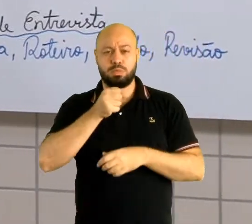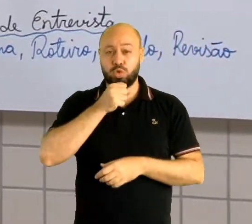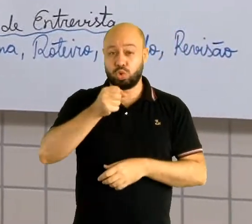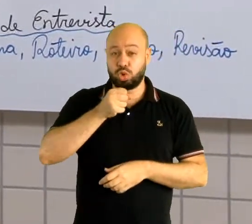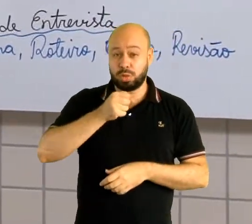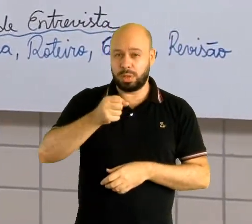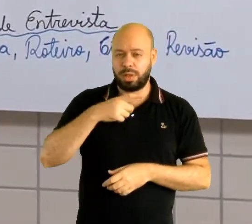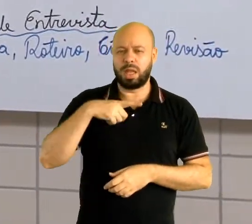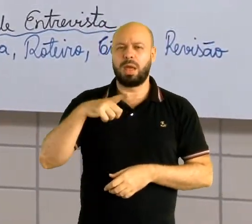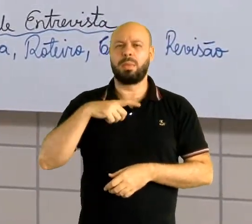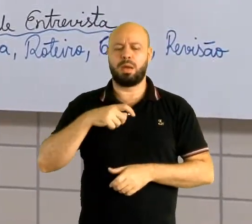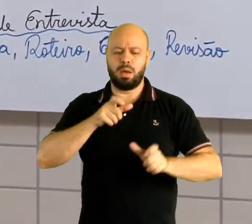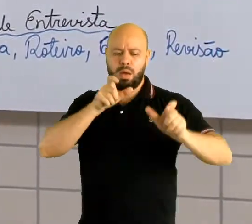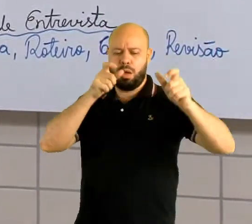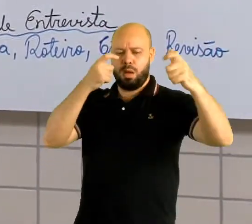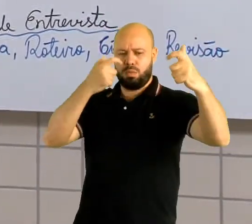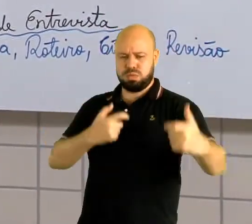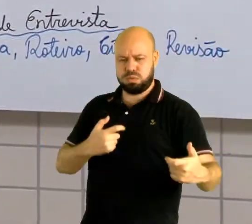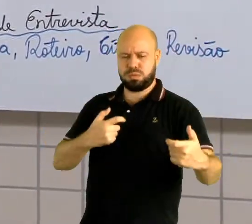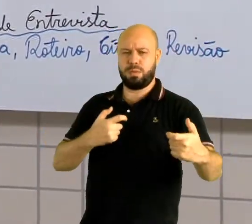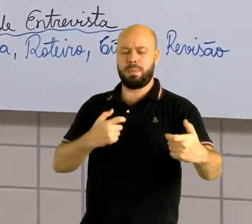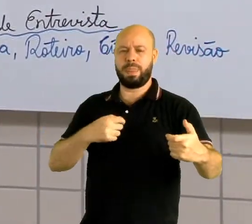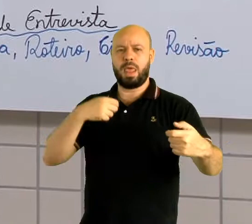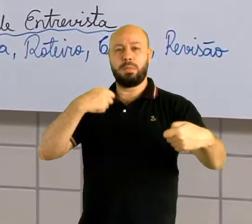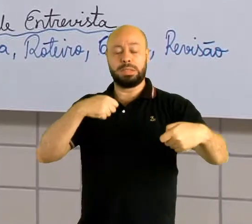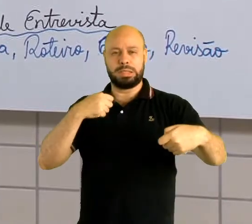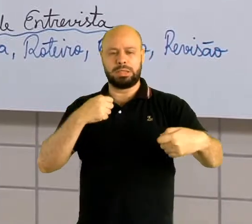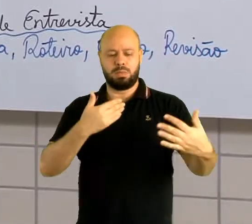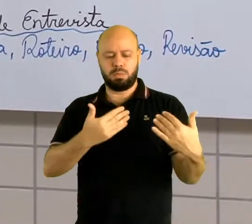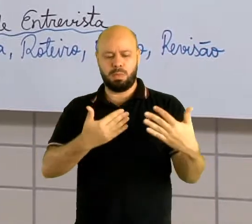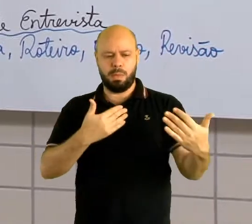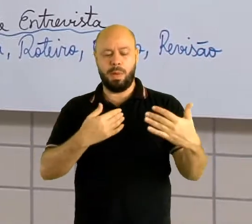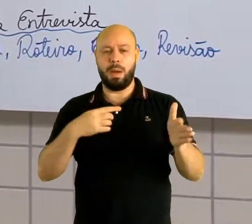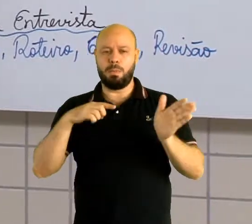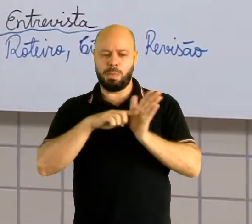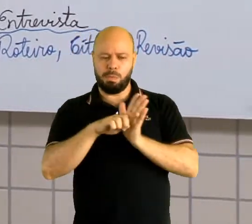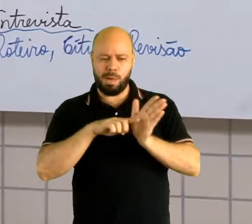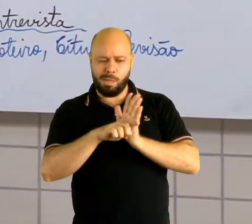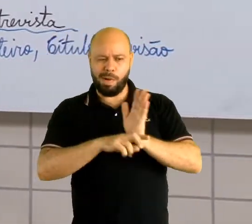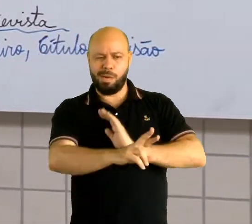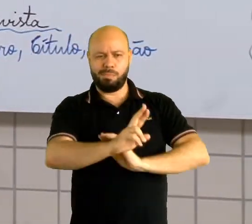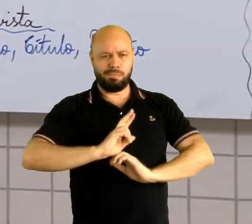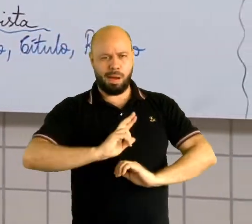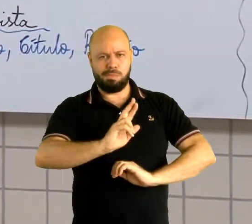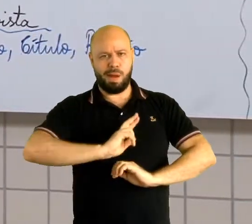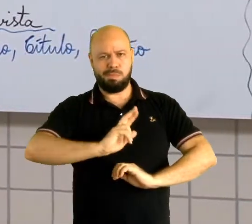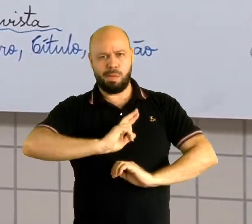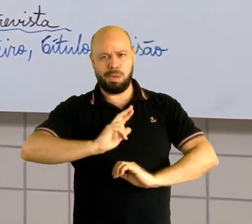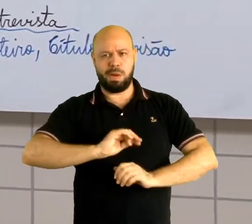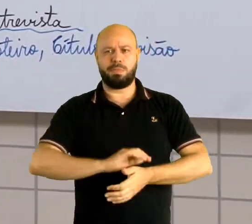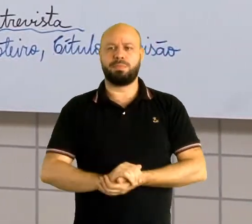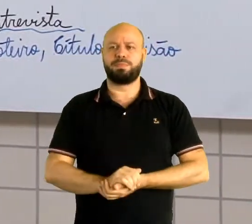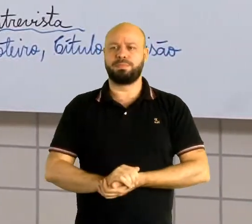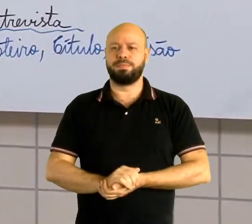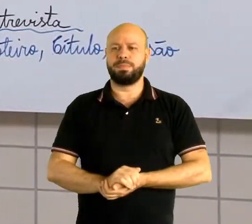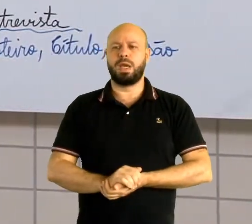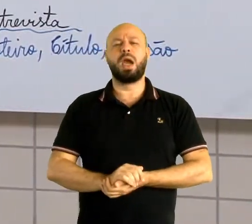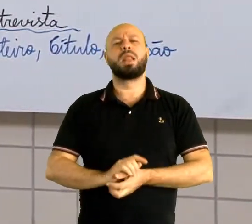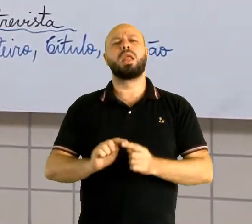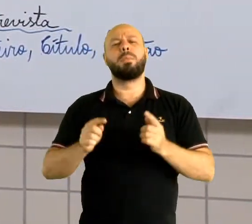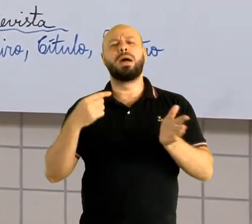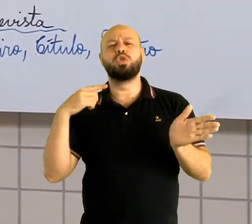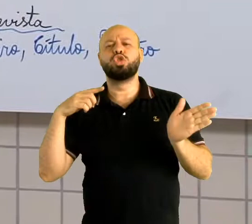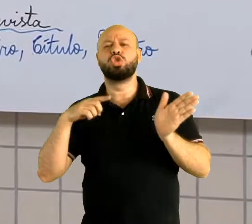por entrevistador e entrevistado, então vai acontecer muitas perguntas e respostas. Então, para perguntas, nós